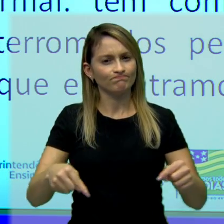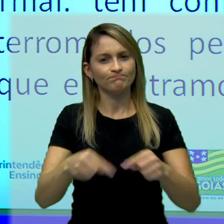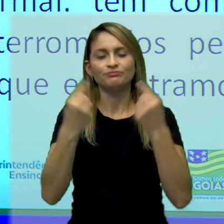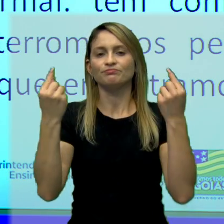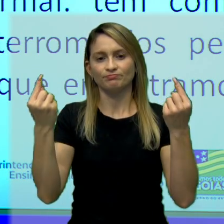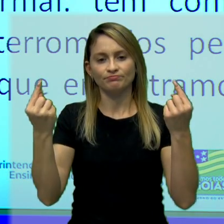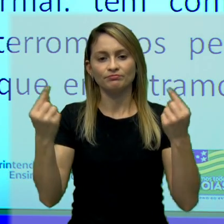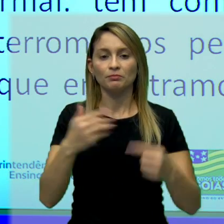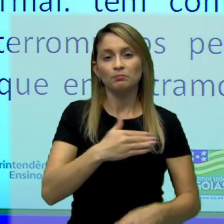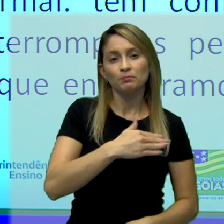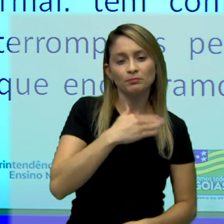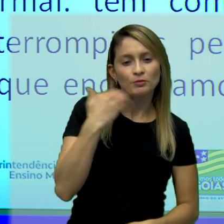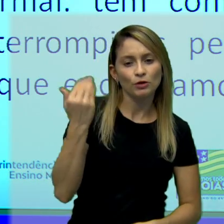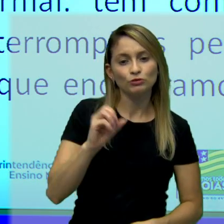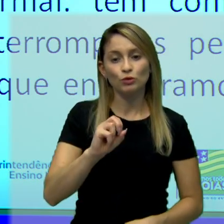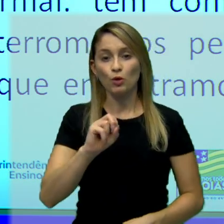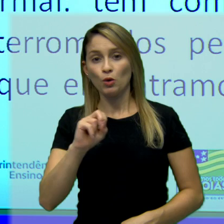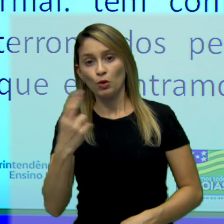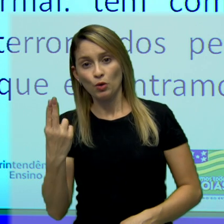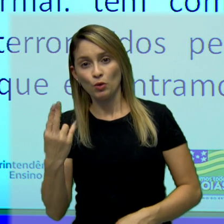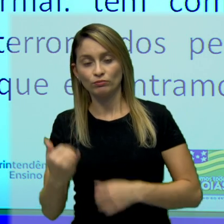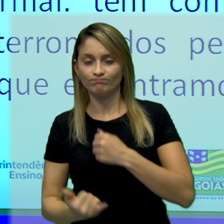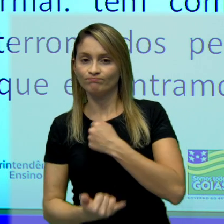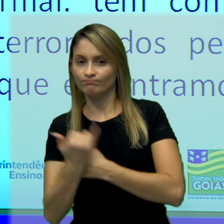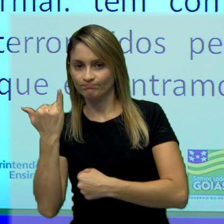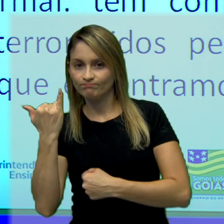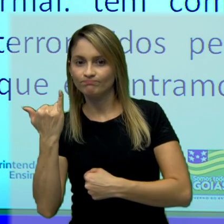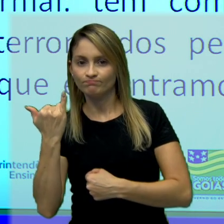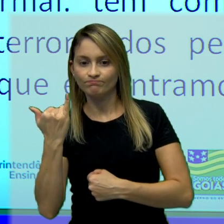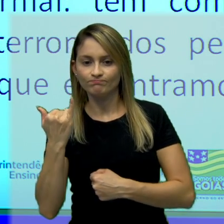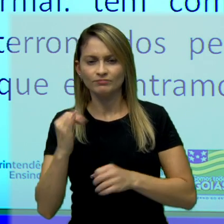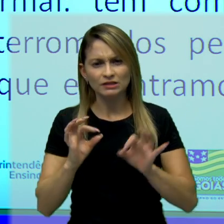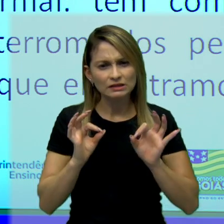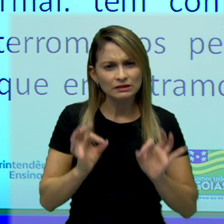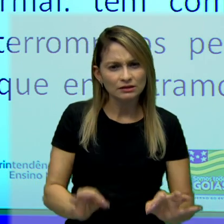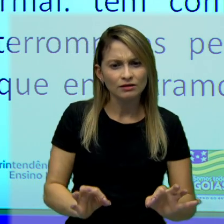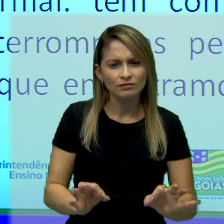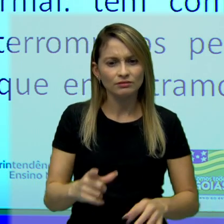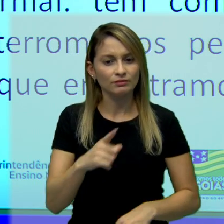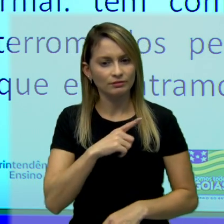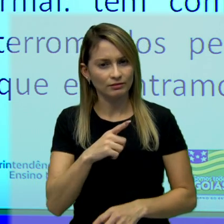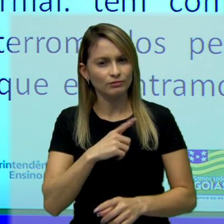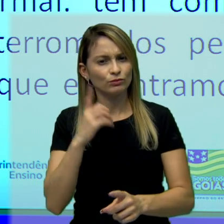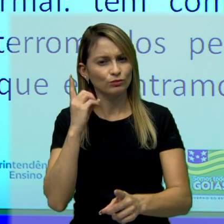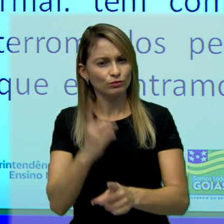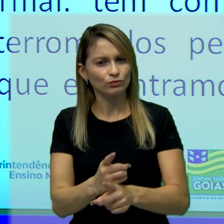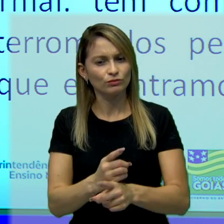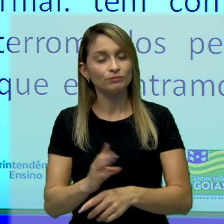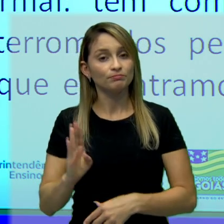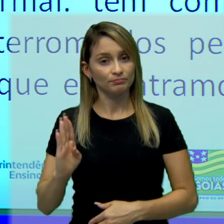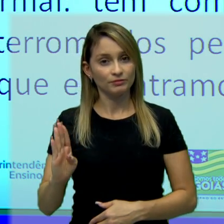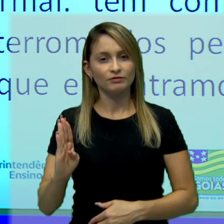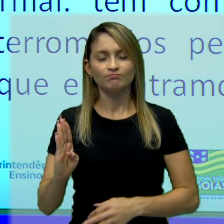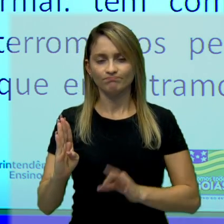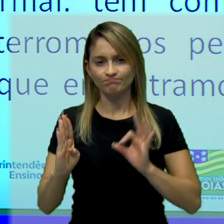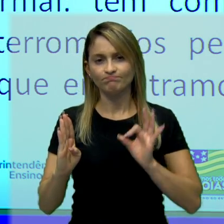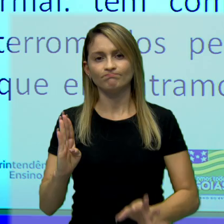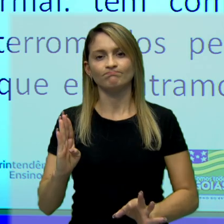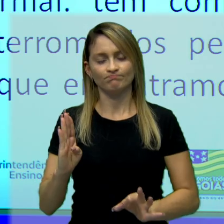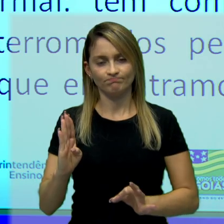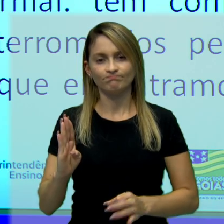amor interrompido, ou pela morte, ou pela infidelidade. Exatamente como encontramos na alternativa